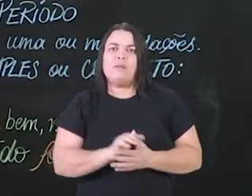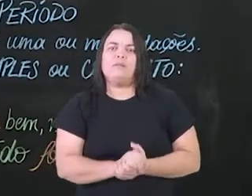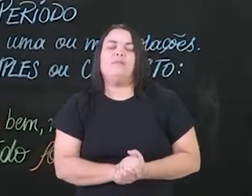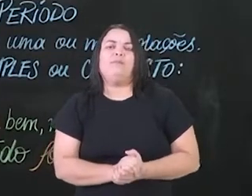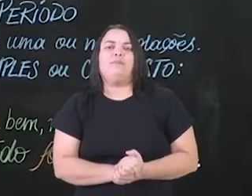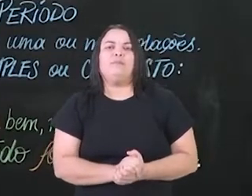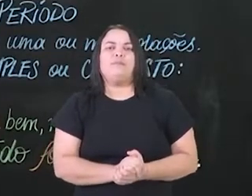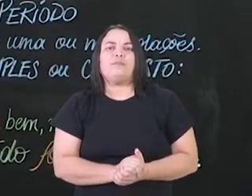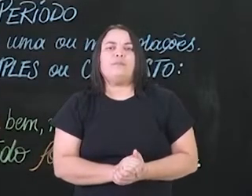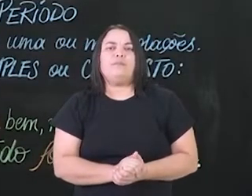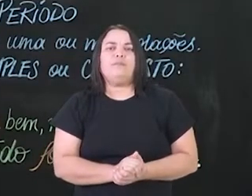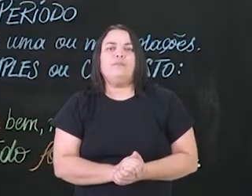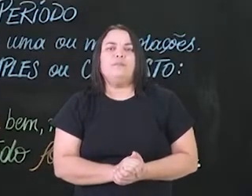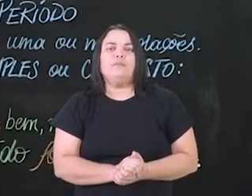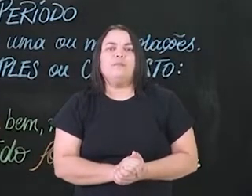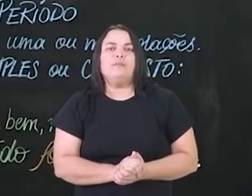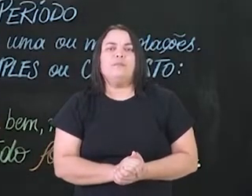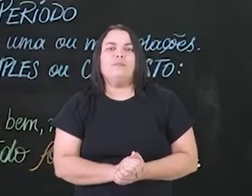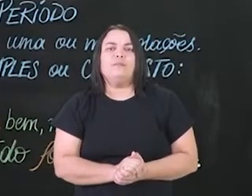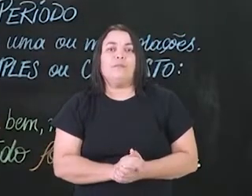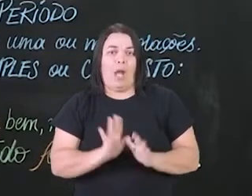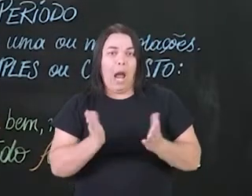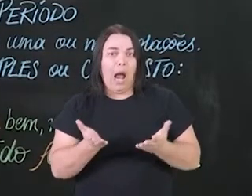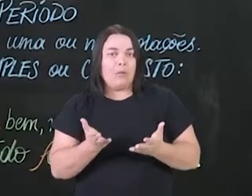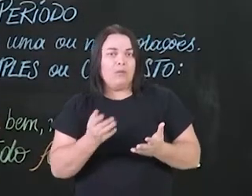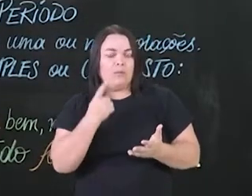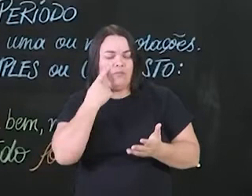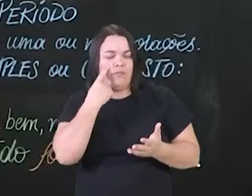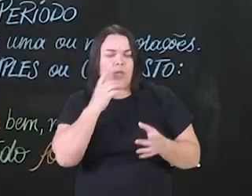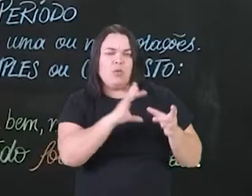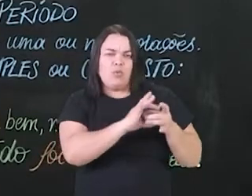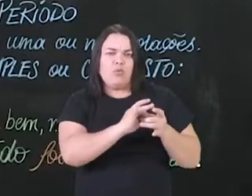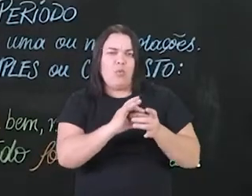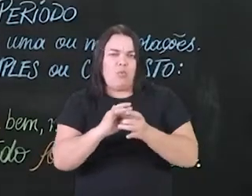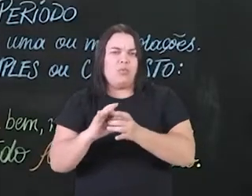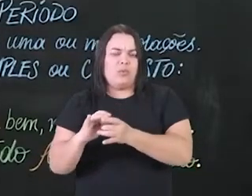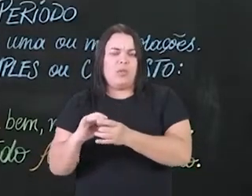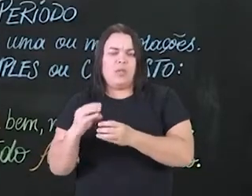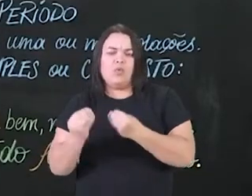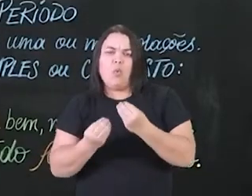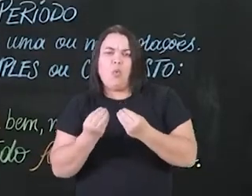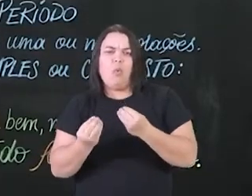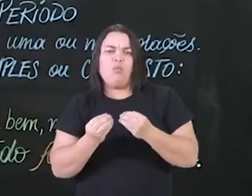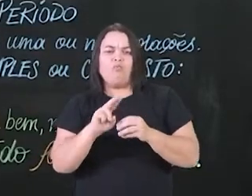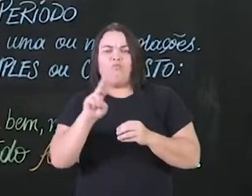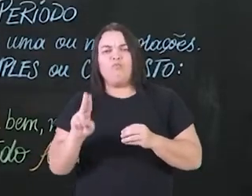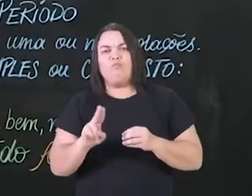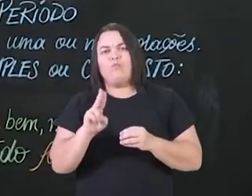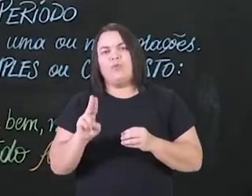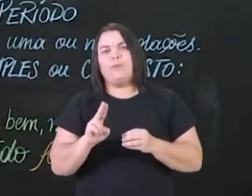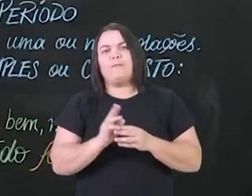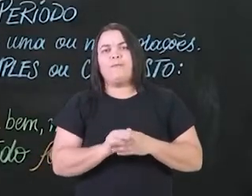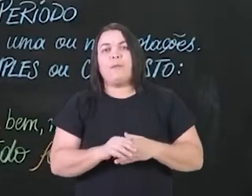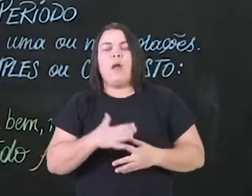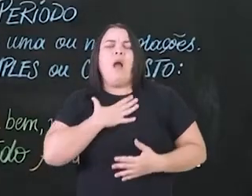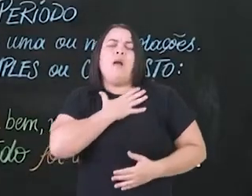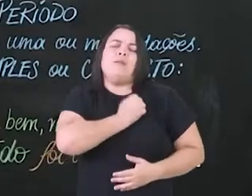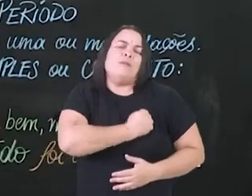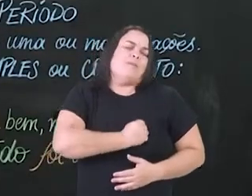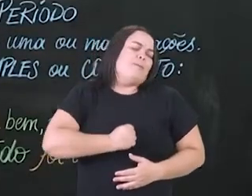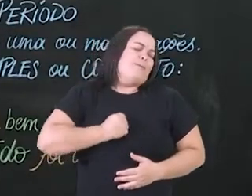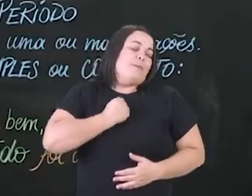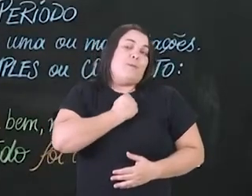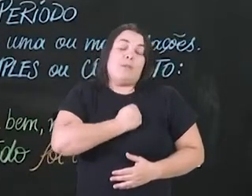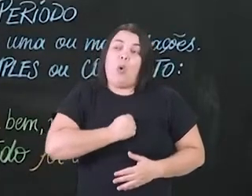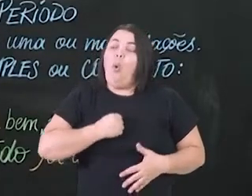da sugestão. Vamos ver, aplicado a um contexto, né? Isso tudo que a gente está falando. Que saudade! Se